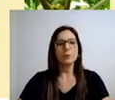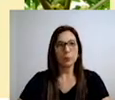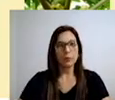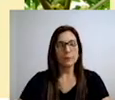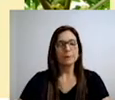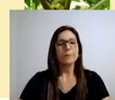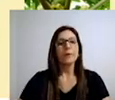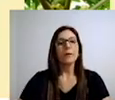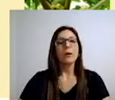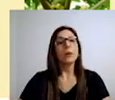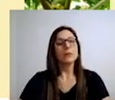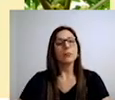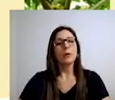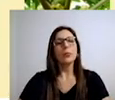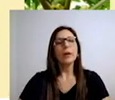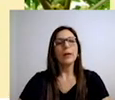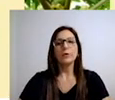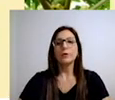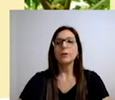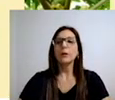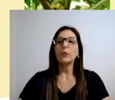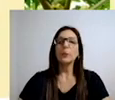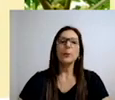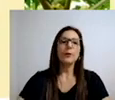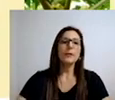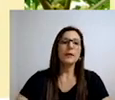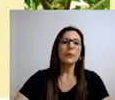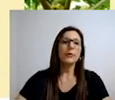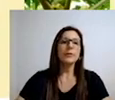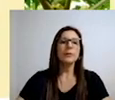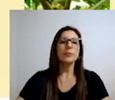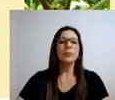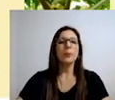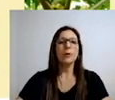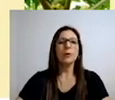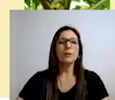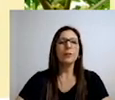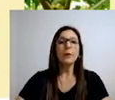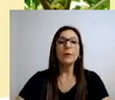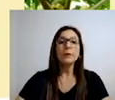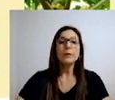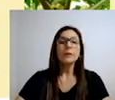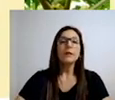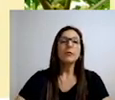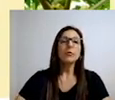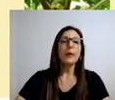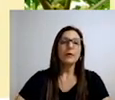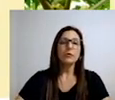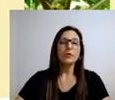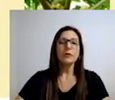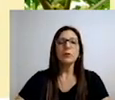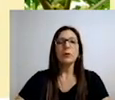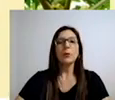flores. É o caso do mamoeiro. Então, aqui no primeiro exemplo, nós temos o mamoeiro fêmea e do lado nós